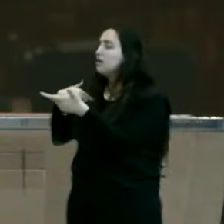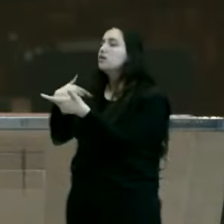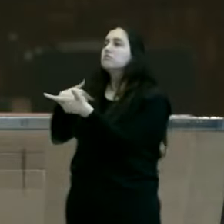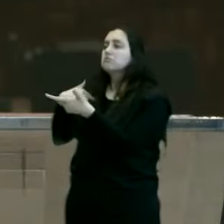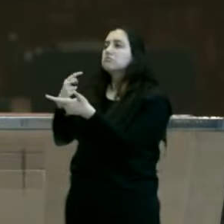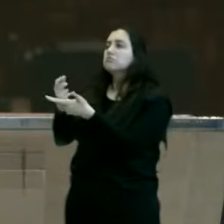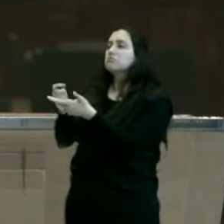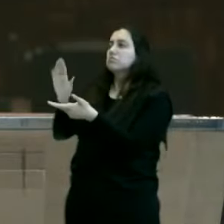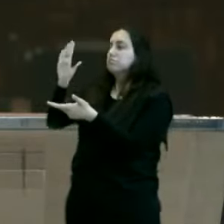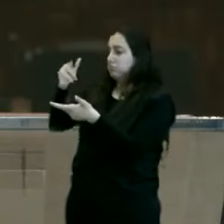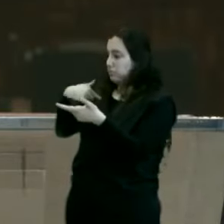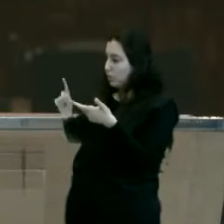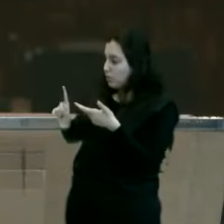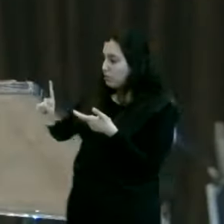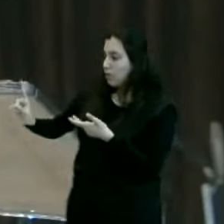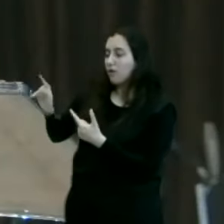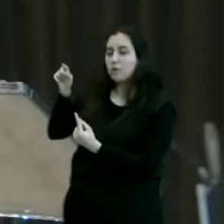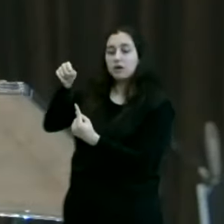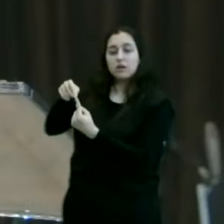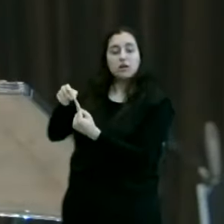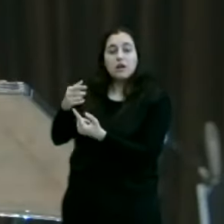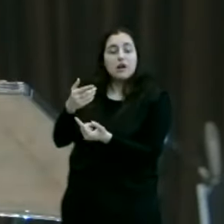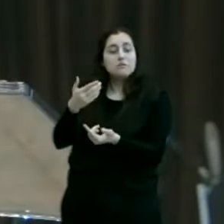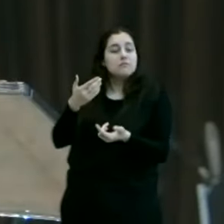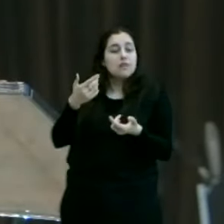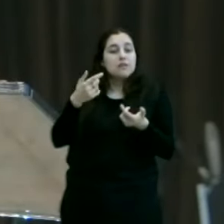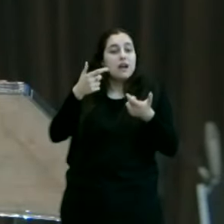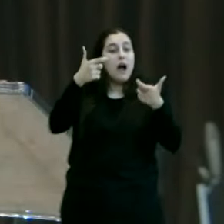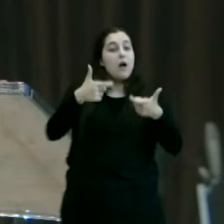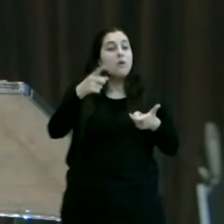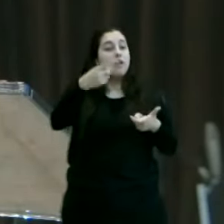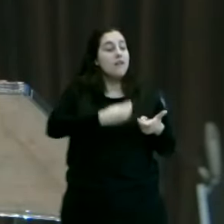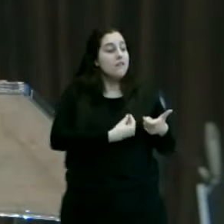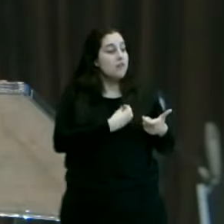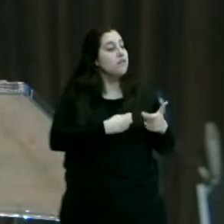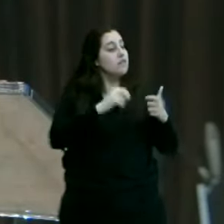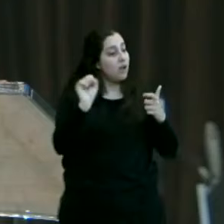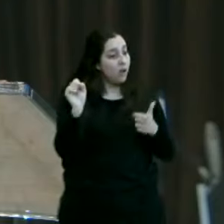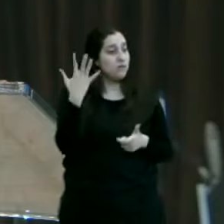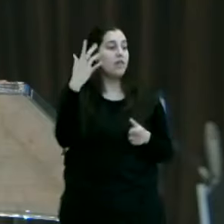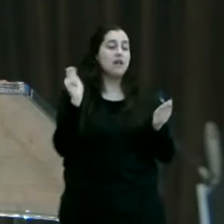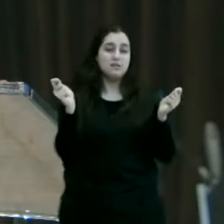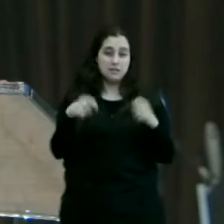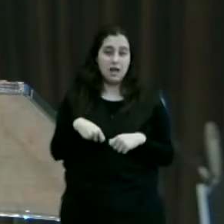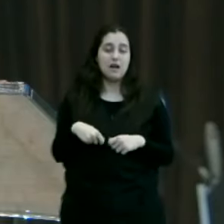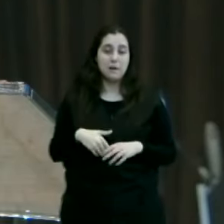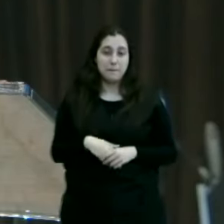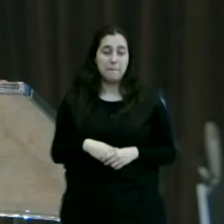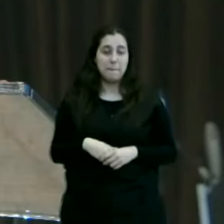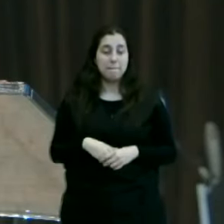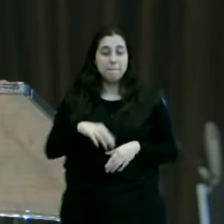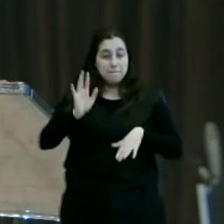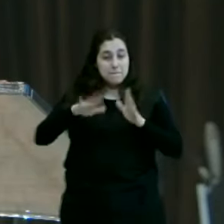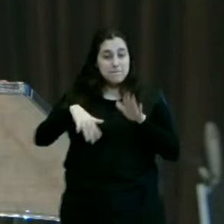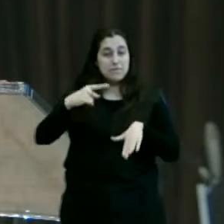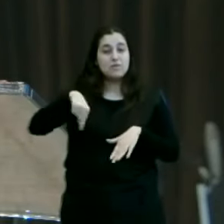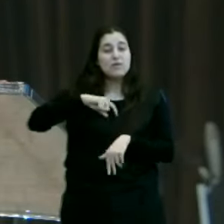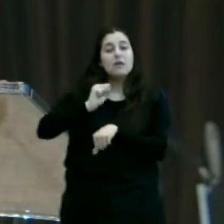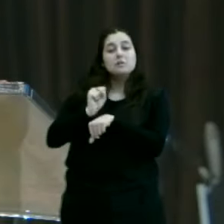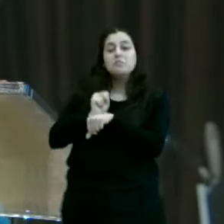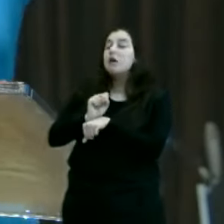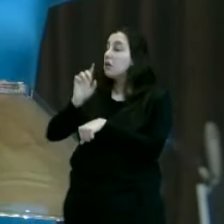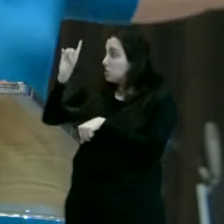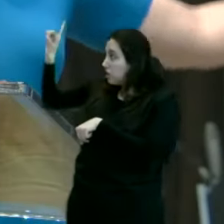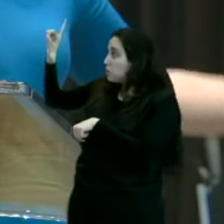Então o avivamento pode começar aí, aonde você viu uma necessidade. E nós muitas vezes esperamos que o Senhor coloque